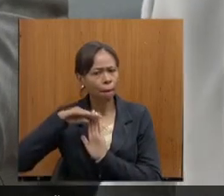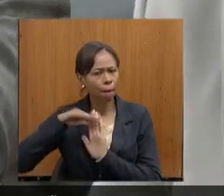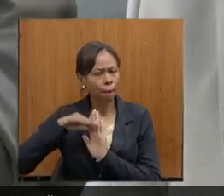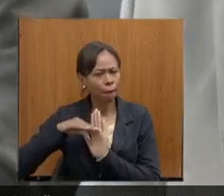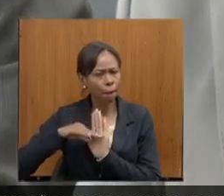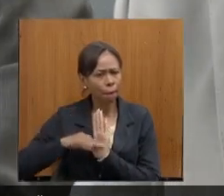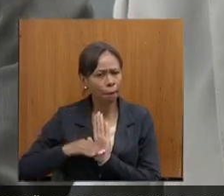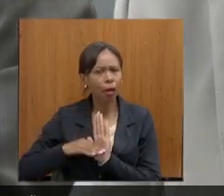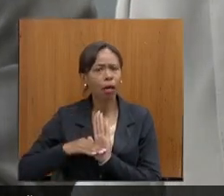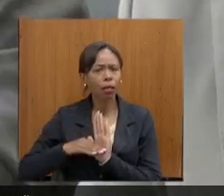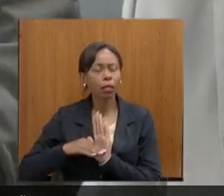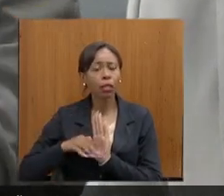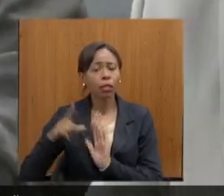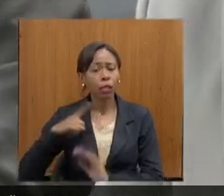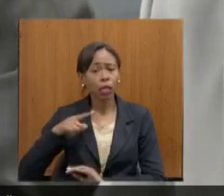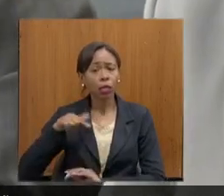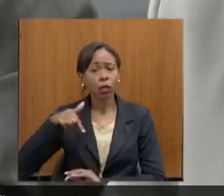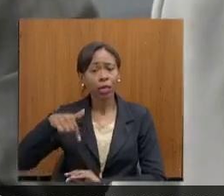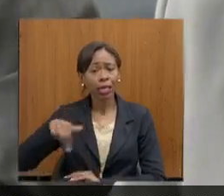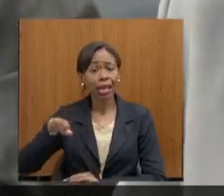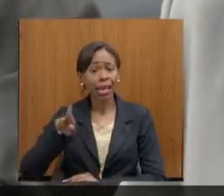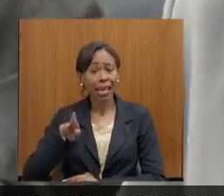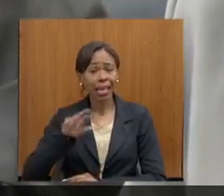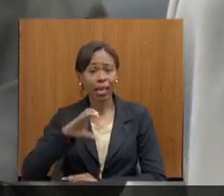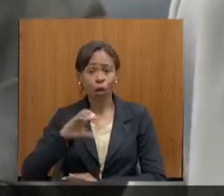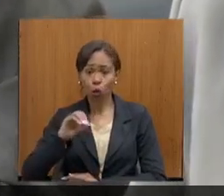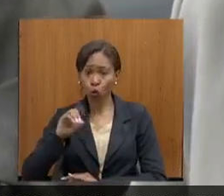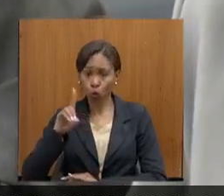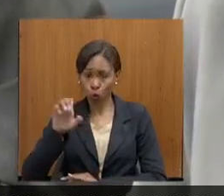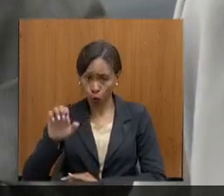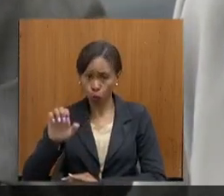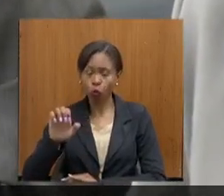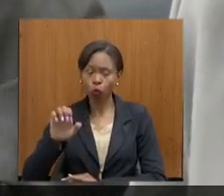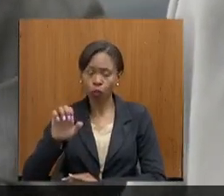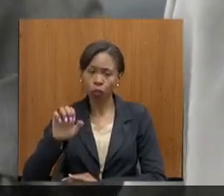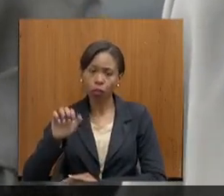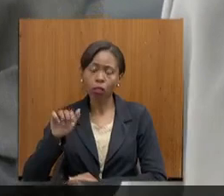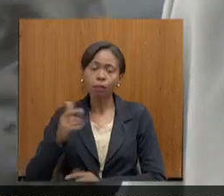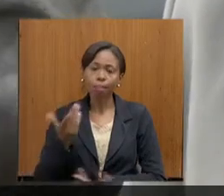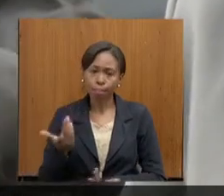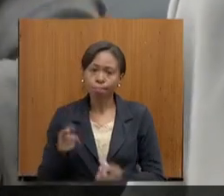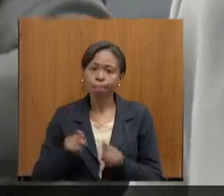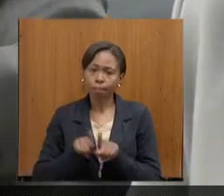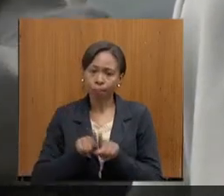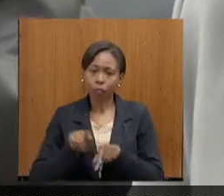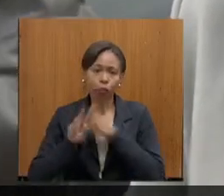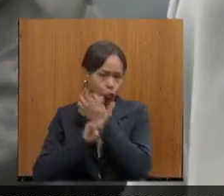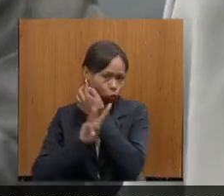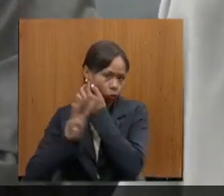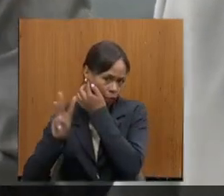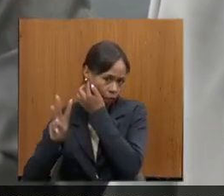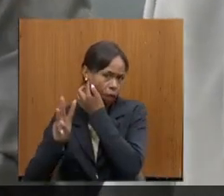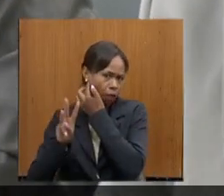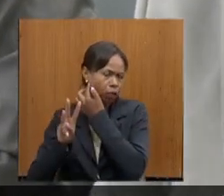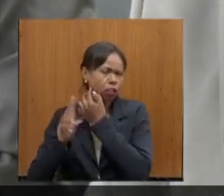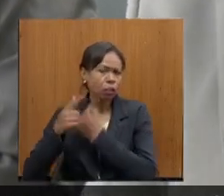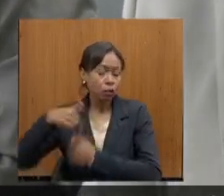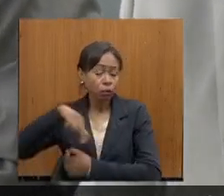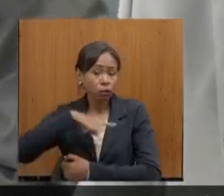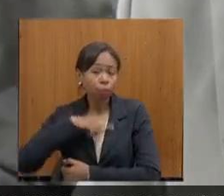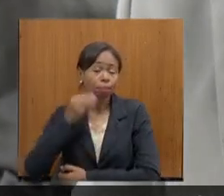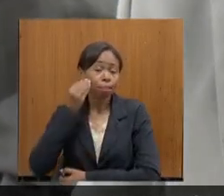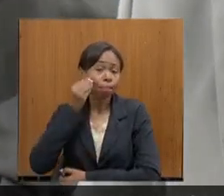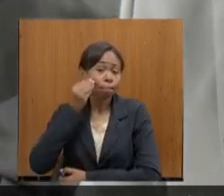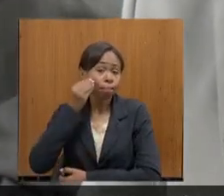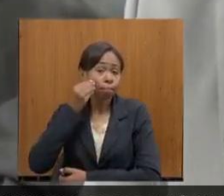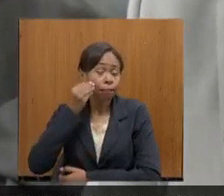colchão que r-code né acabou que a gente não colocou aqui mas posso dizer que a gente está efetivamente buscando